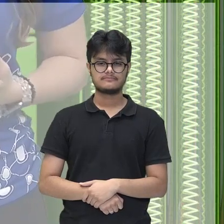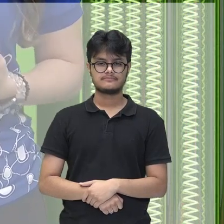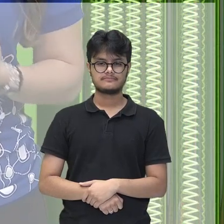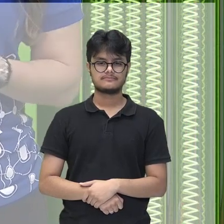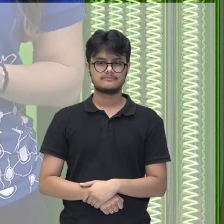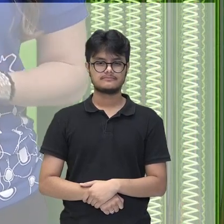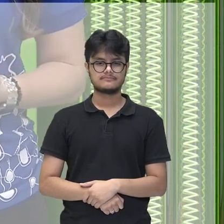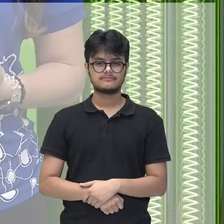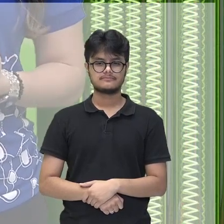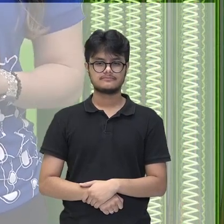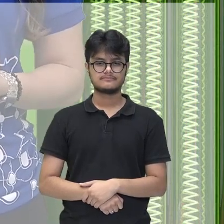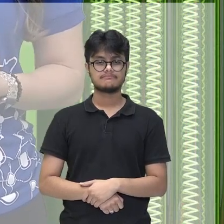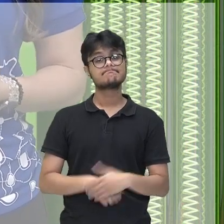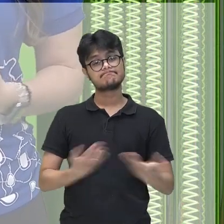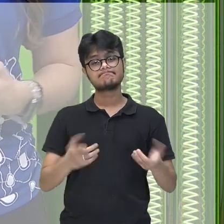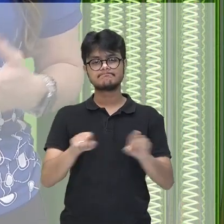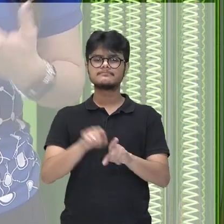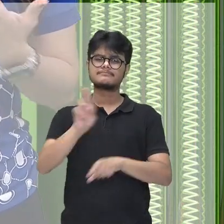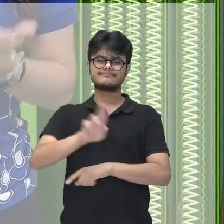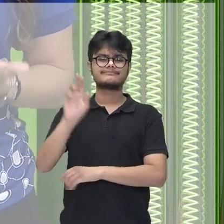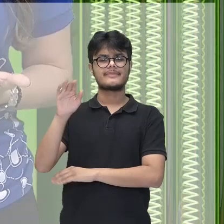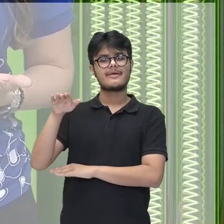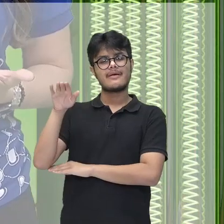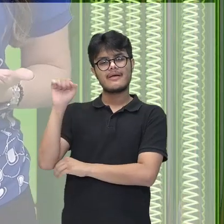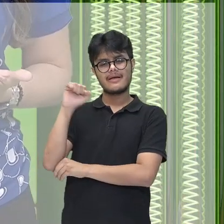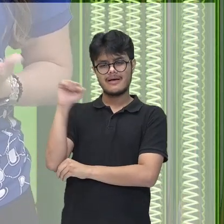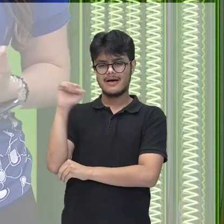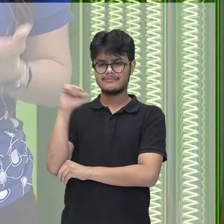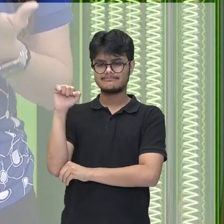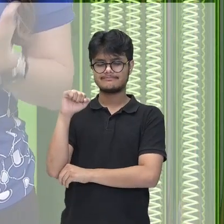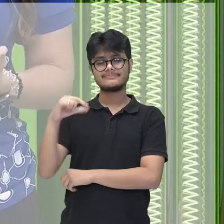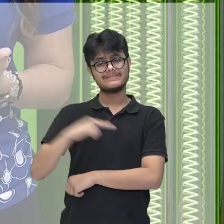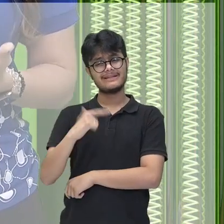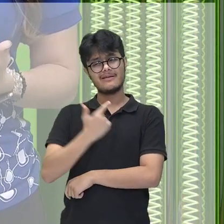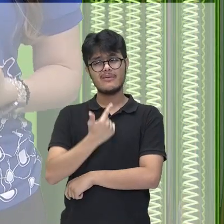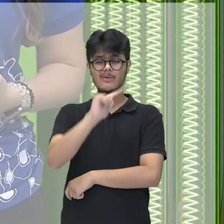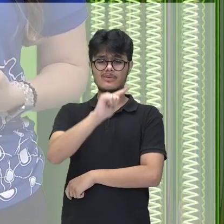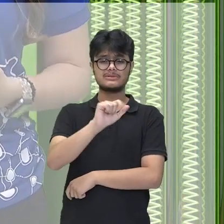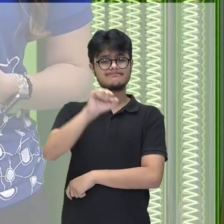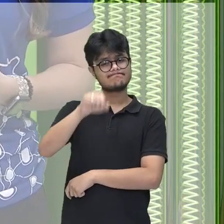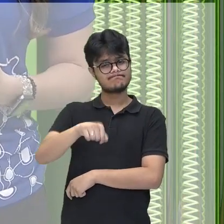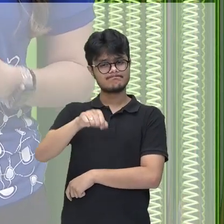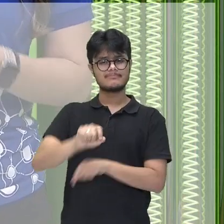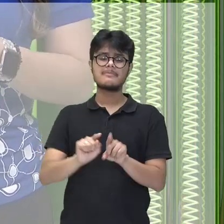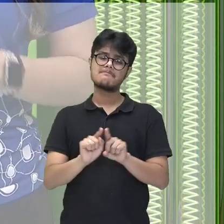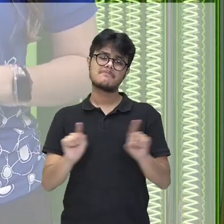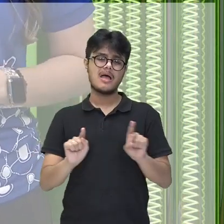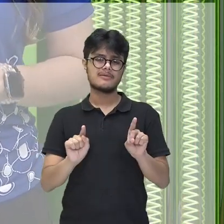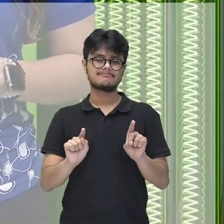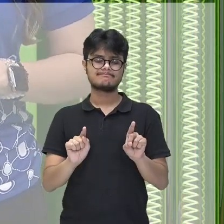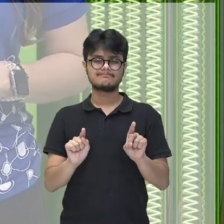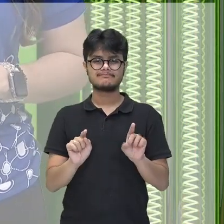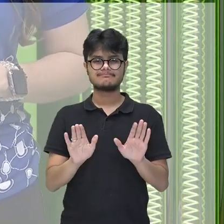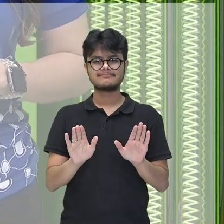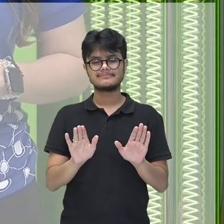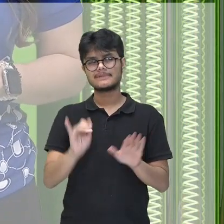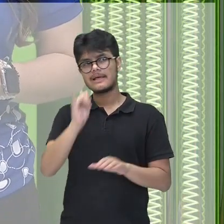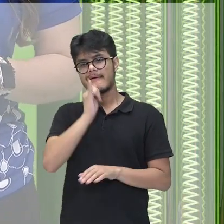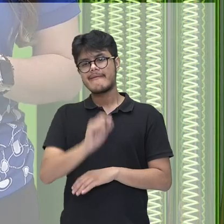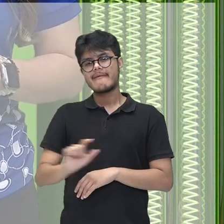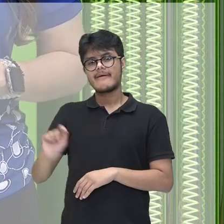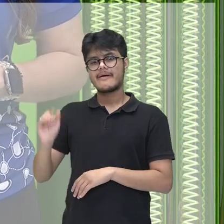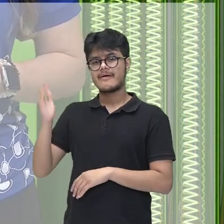como combustível dos nossos transportes. Existe alternativa? Existe, como a gente pode observar na